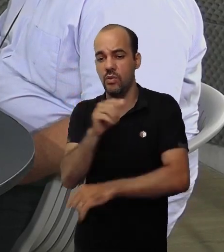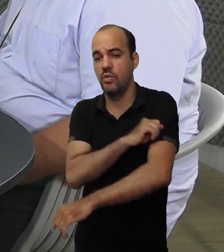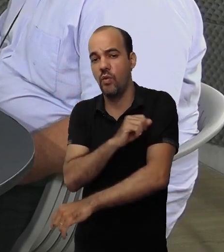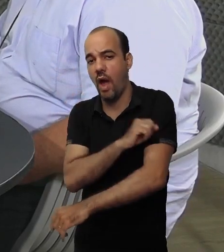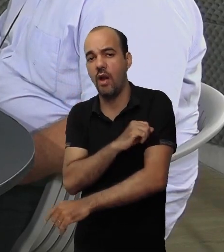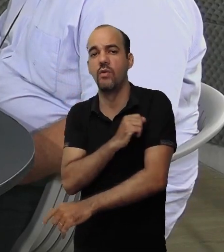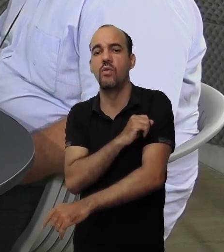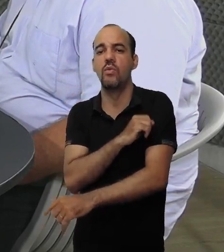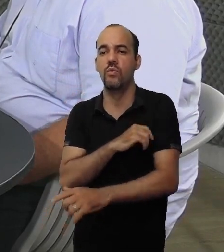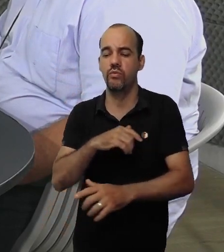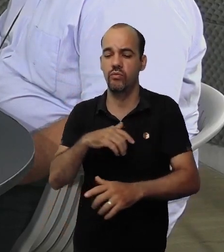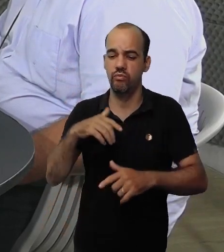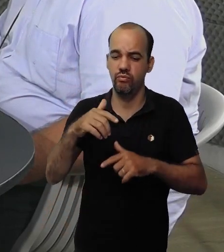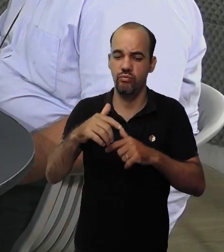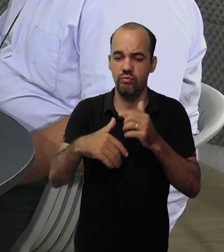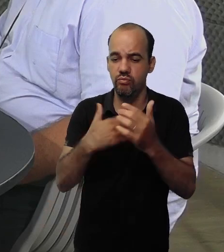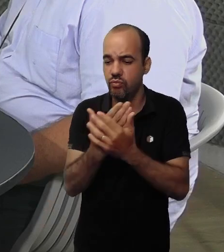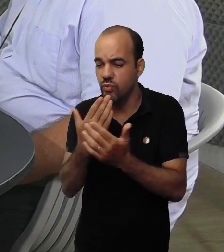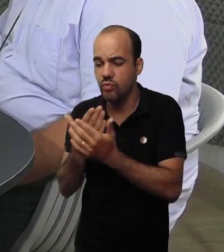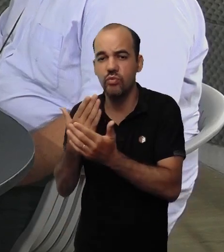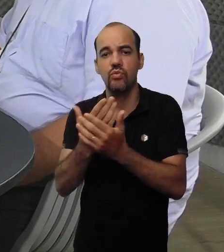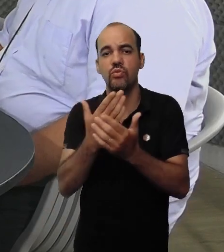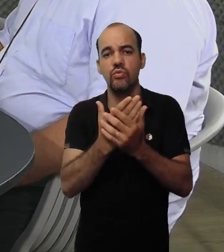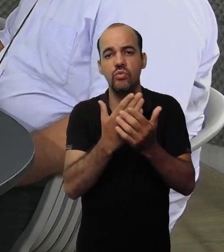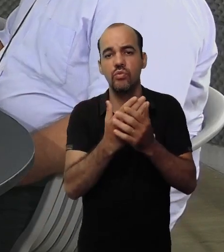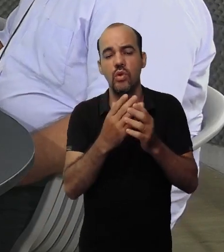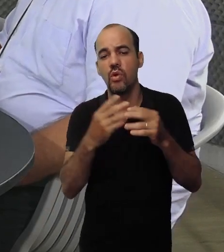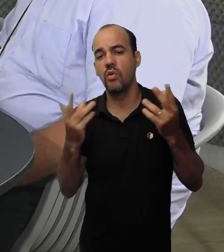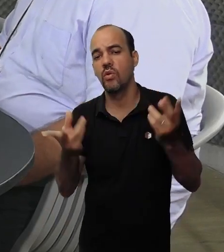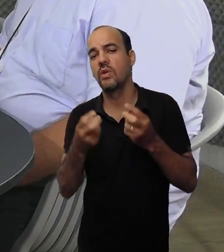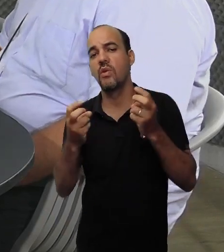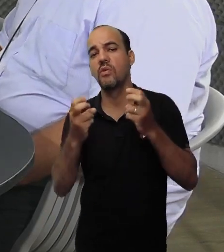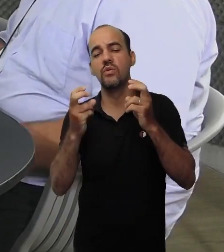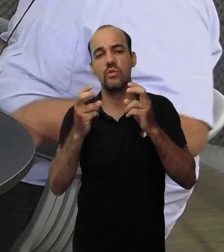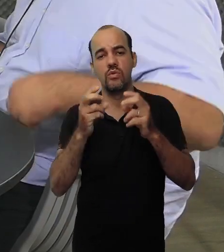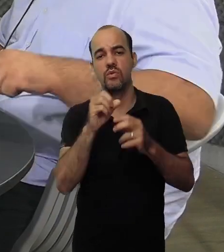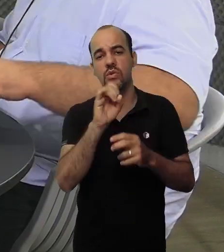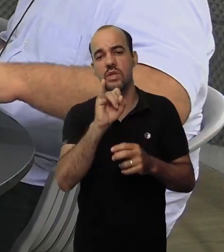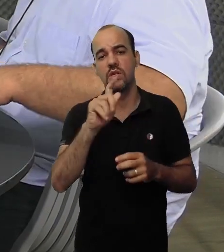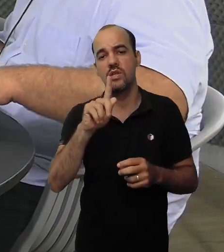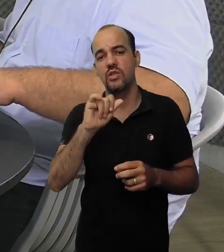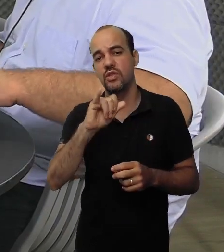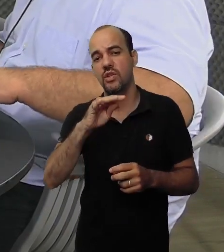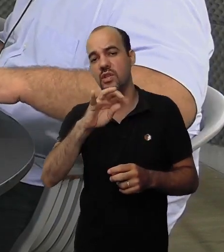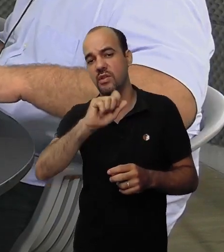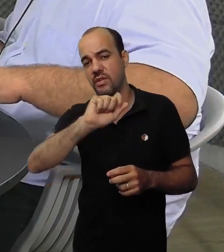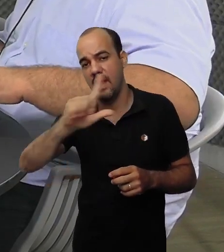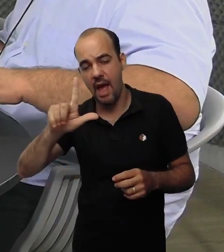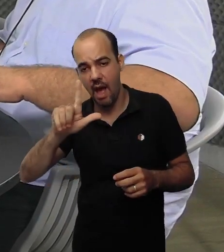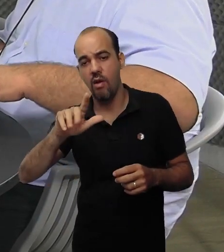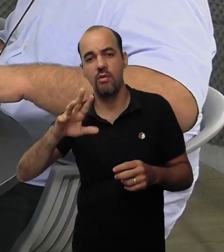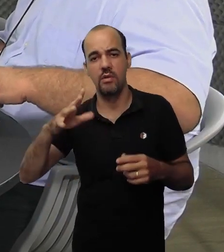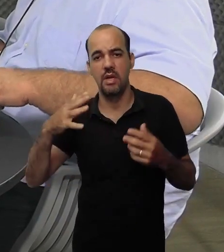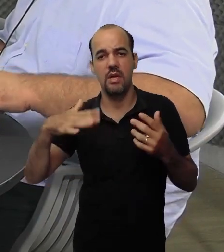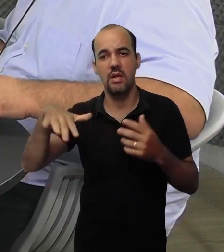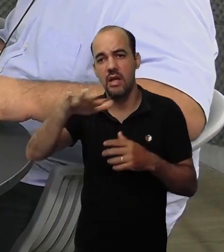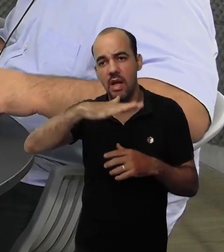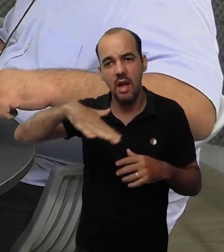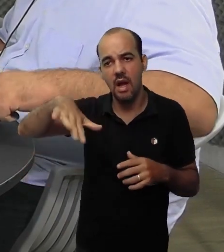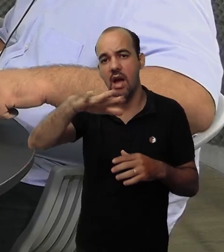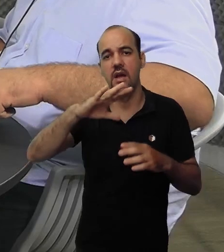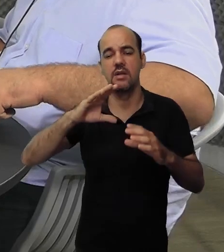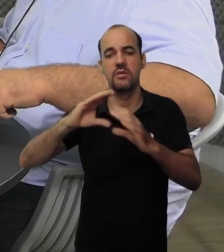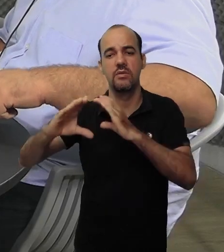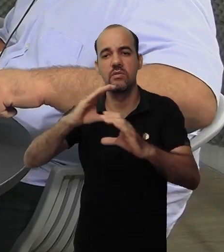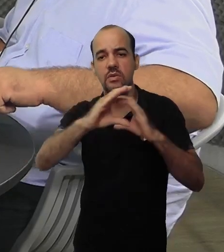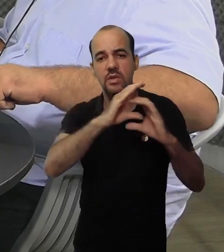conteúdo digital no âmbito desses projetos educacionais? Isso é uma pergunta muito importante. Já que você trabalha nessa área de comunicação e